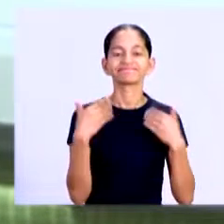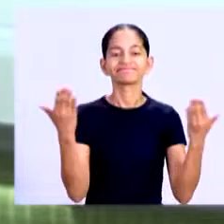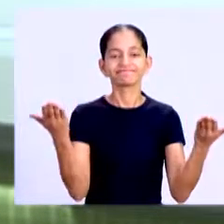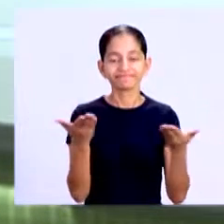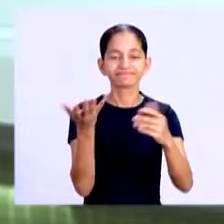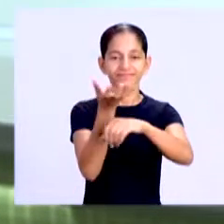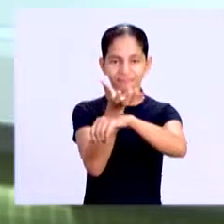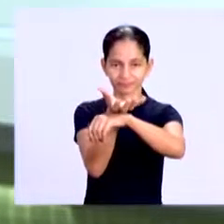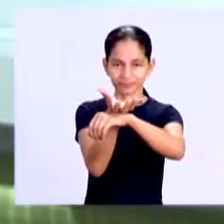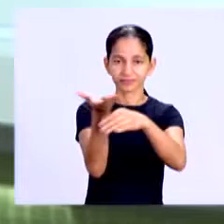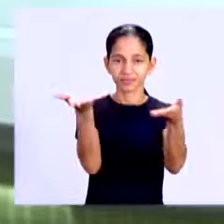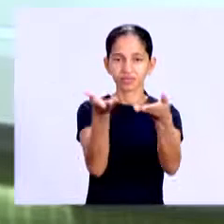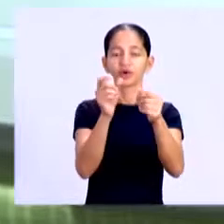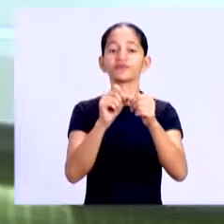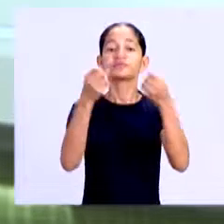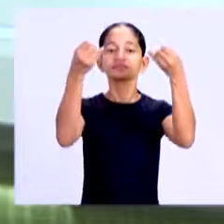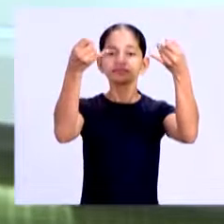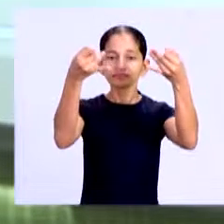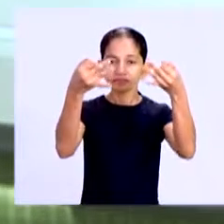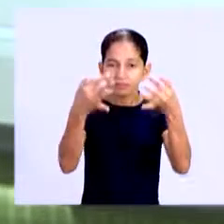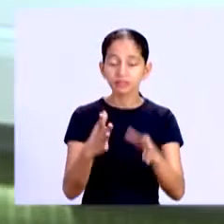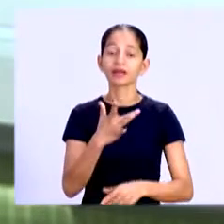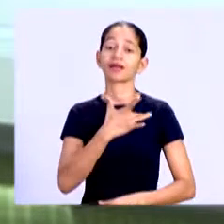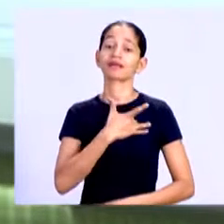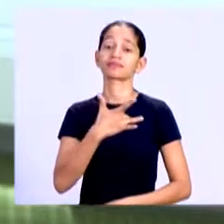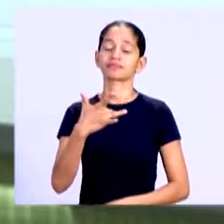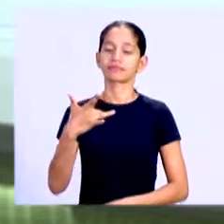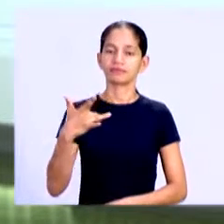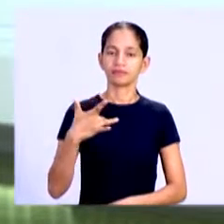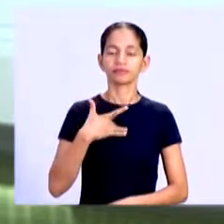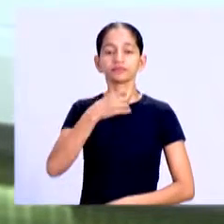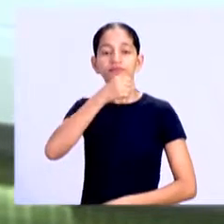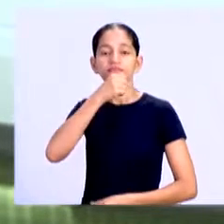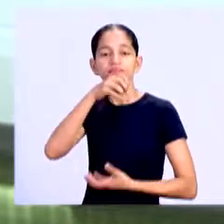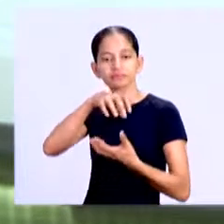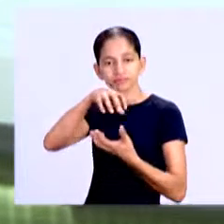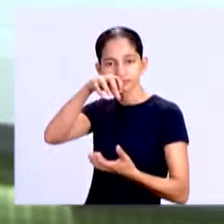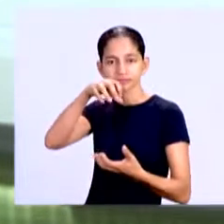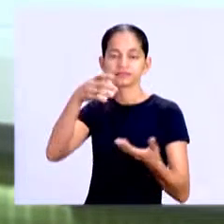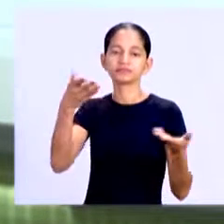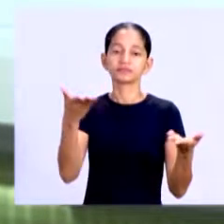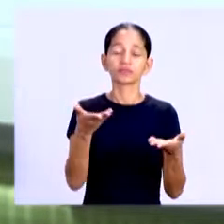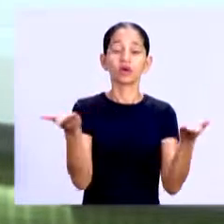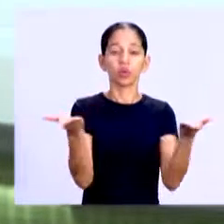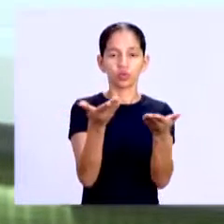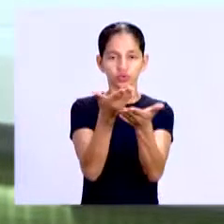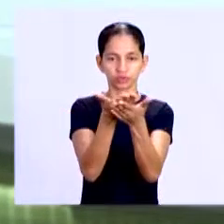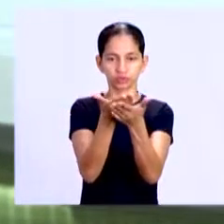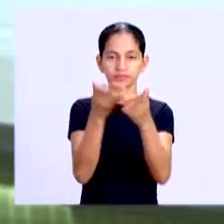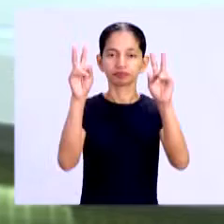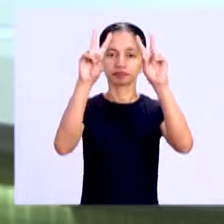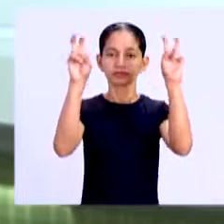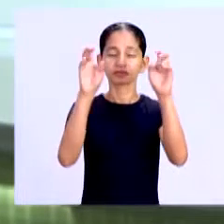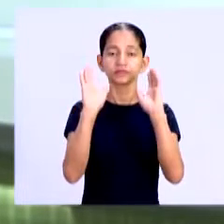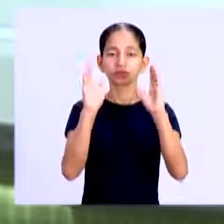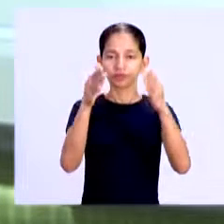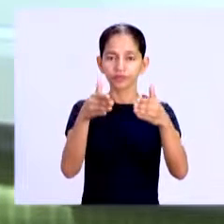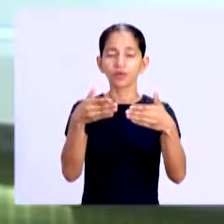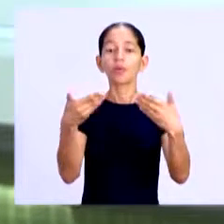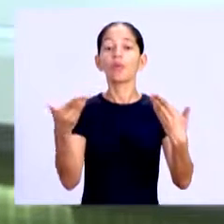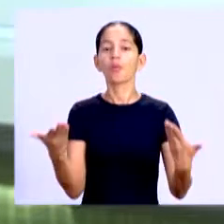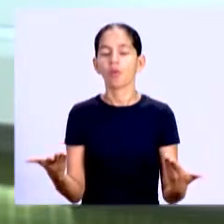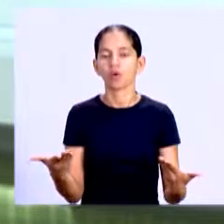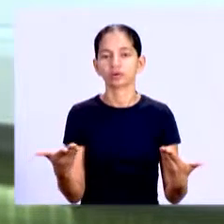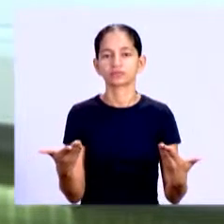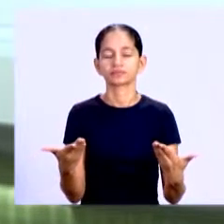Neste módulo, nós vamos estar falando sobre a saúde do idoso. Nessa aula de hoje, nós vamos falar especificamente